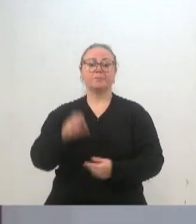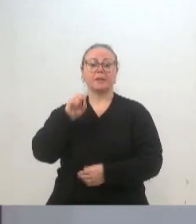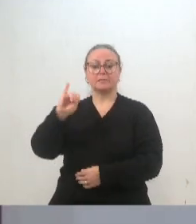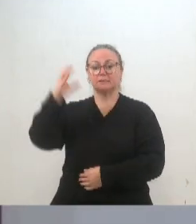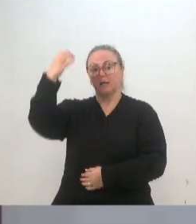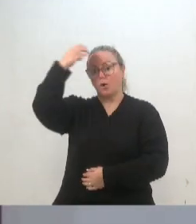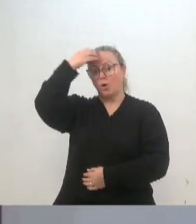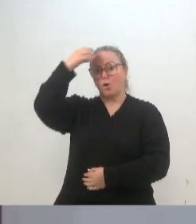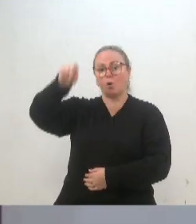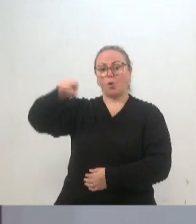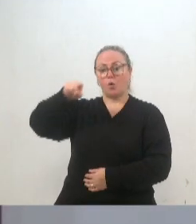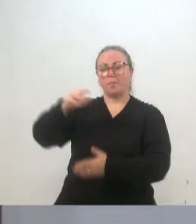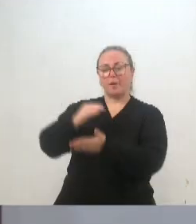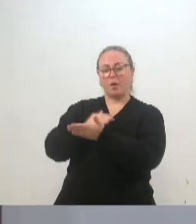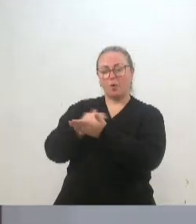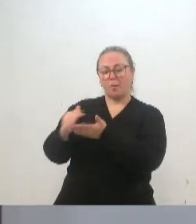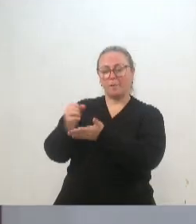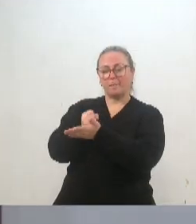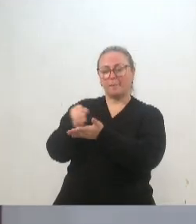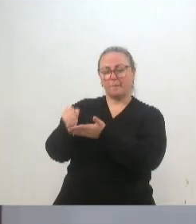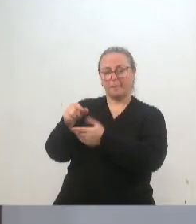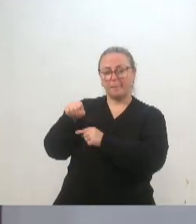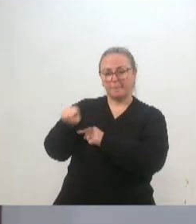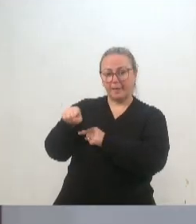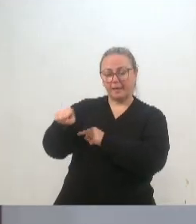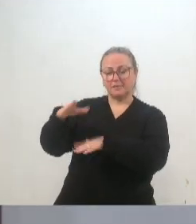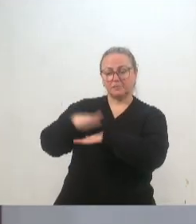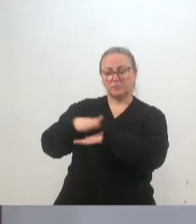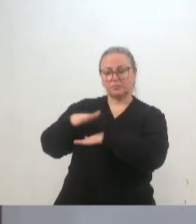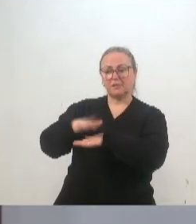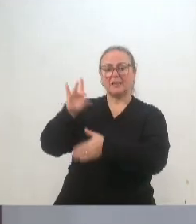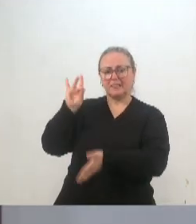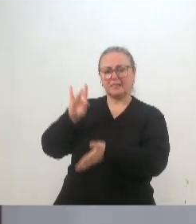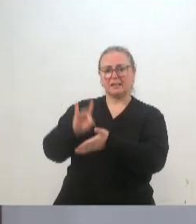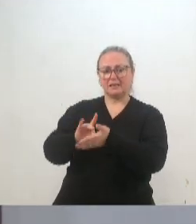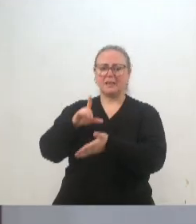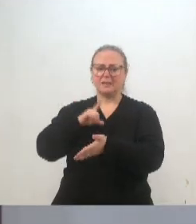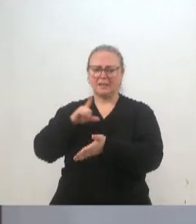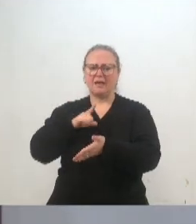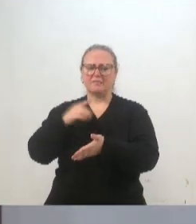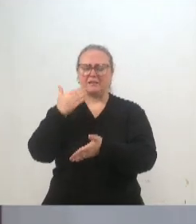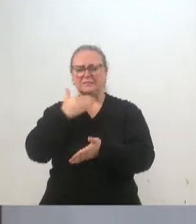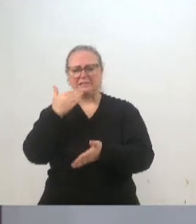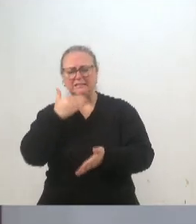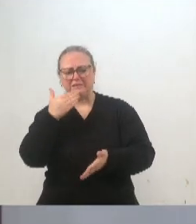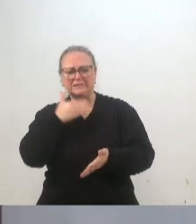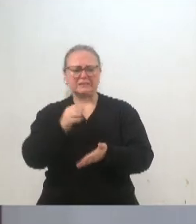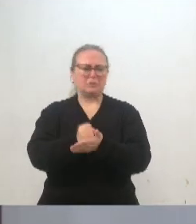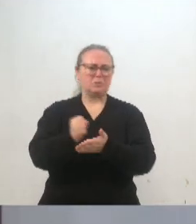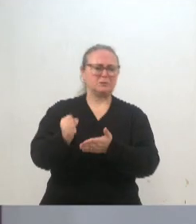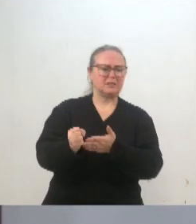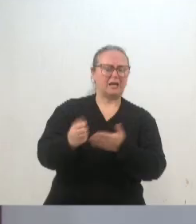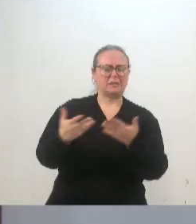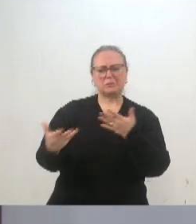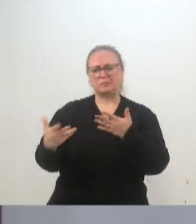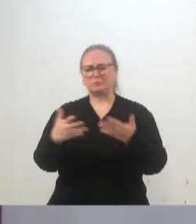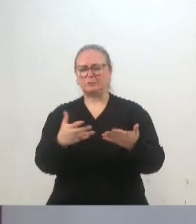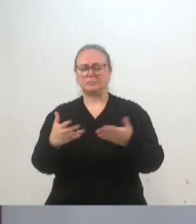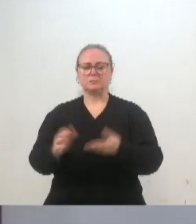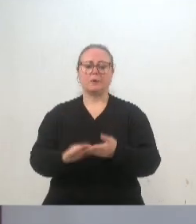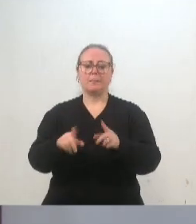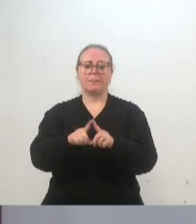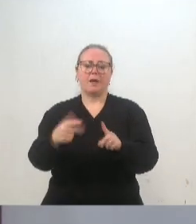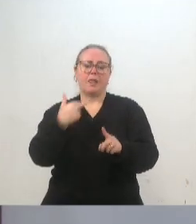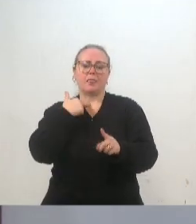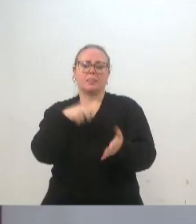lá naquele início daquele contrato, que é evidente para todo mundo que ele foi muito mal formulado, ele não vai poder nem ser